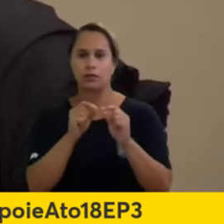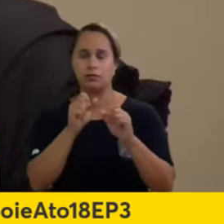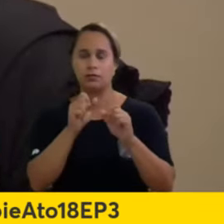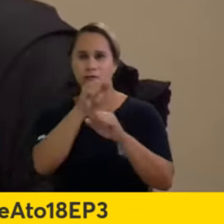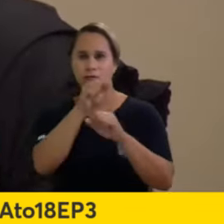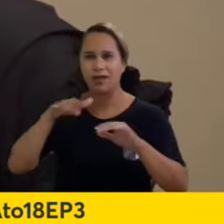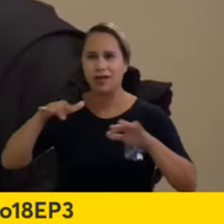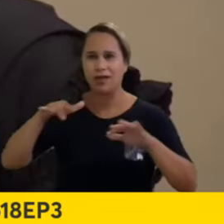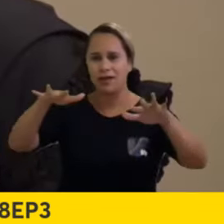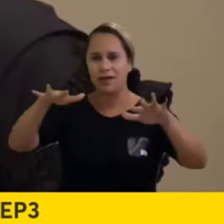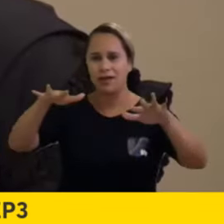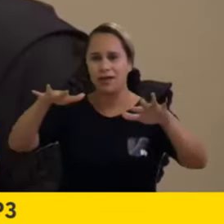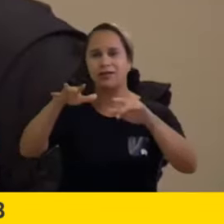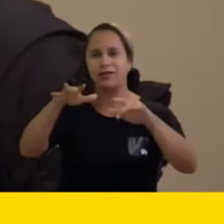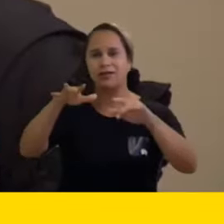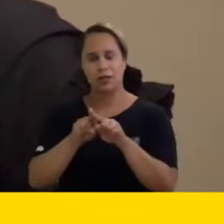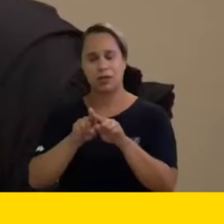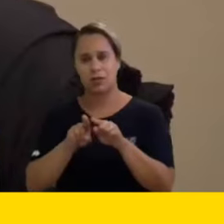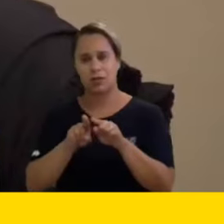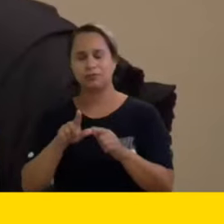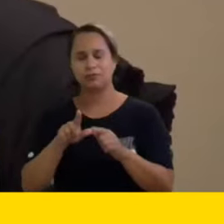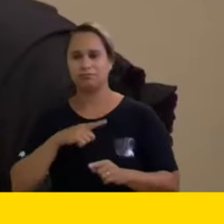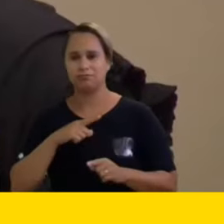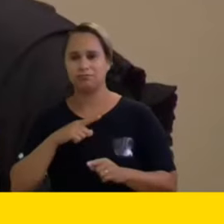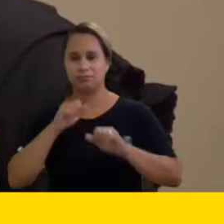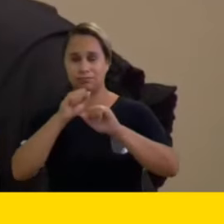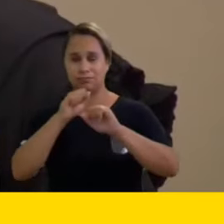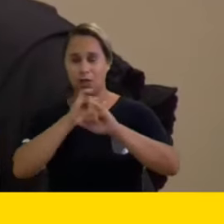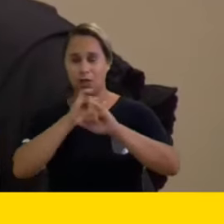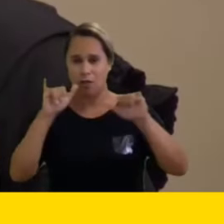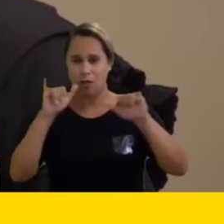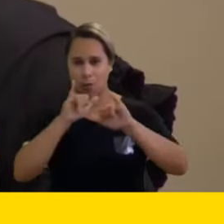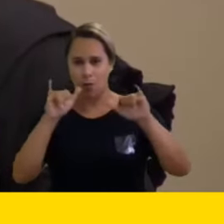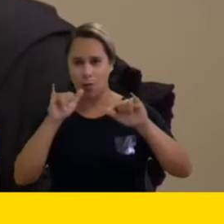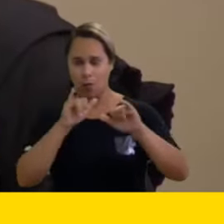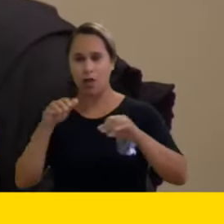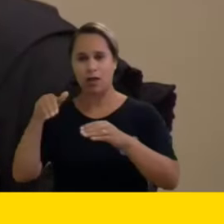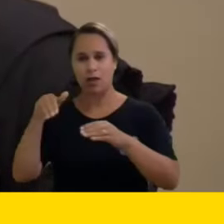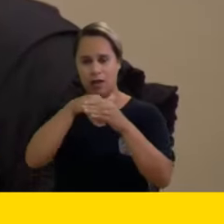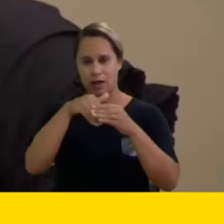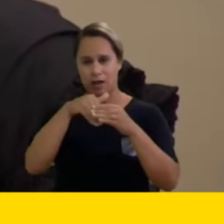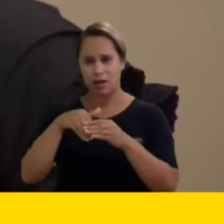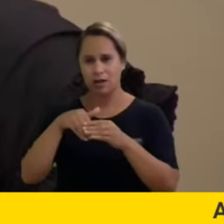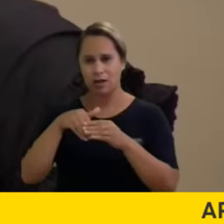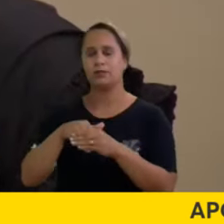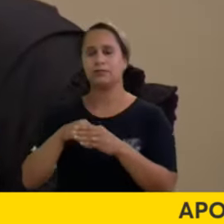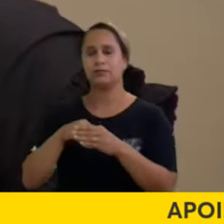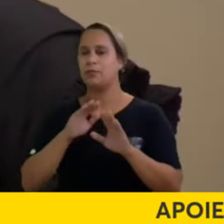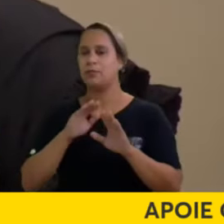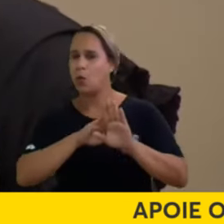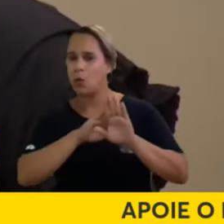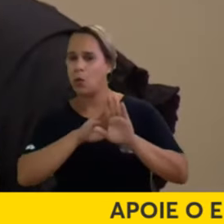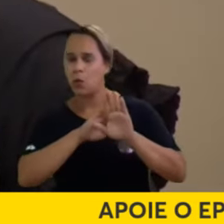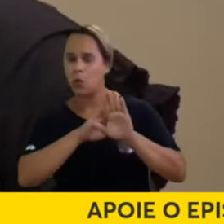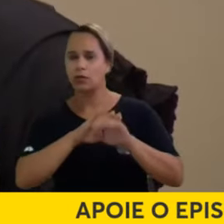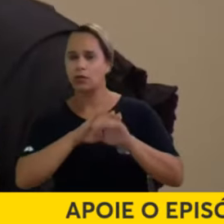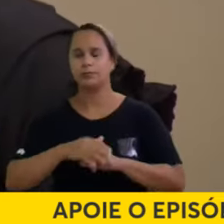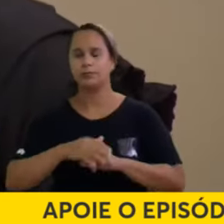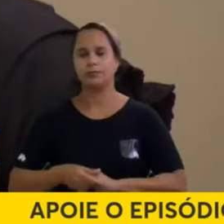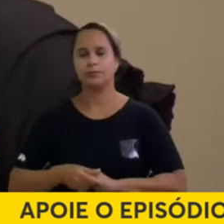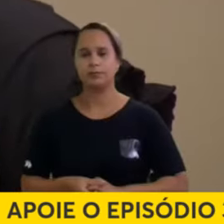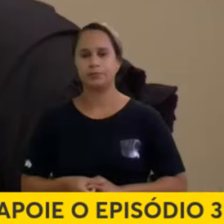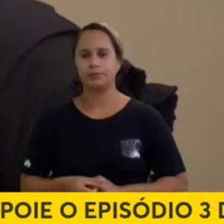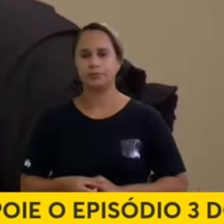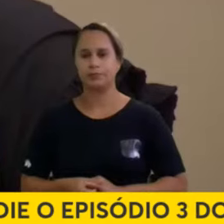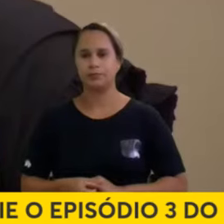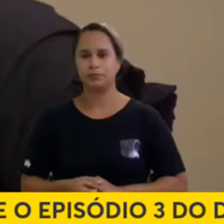a existência de propaganda elal eleitoral subliminar com o propósito eleitoral e aqui cita a representação 19905 do TSE relator o